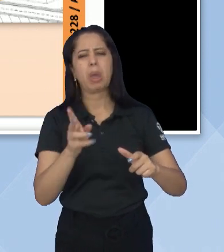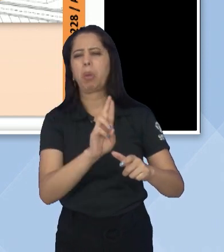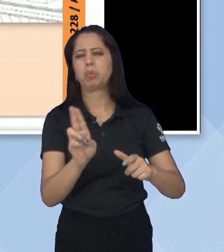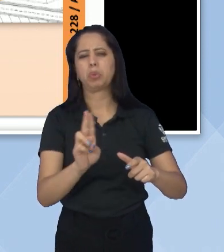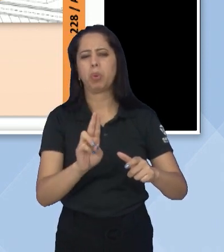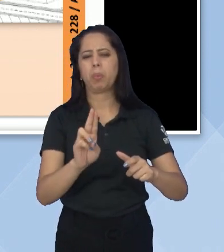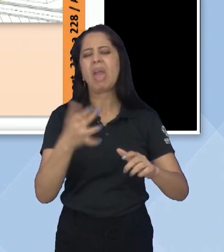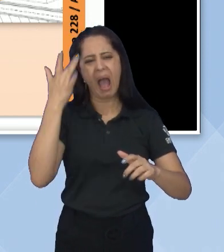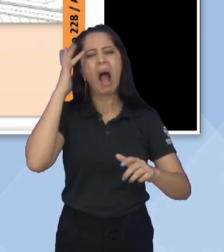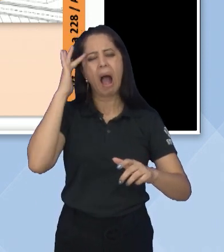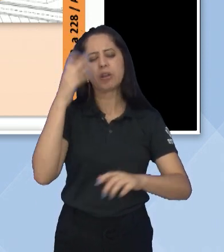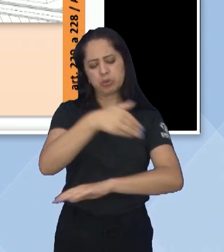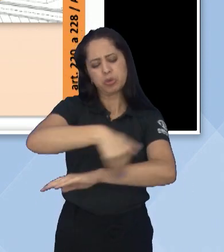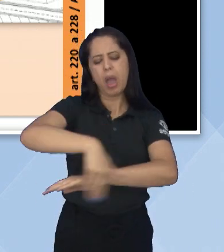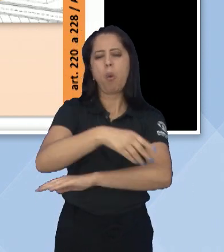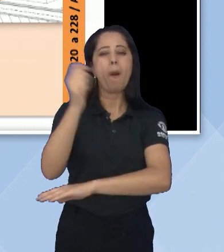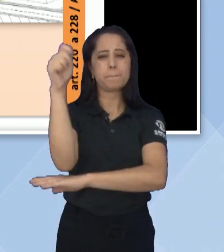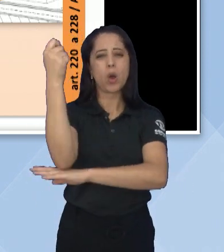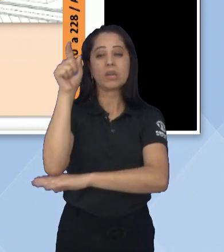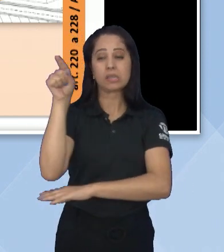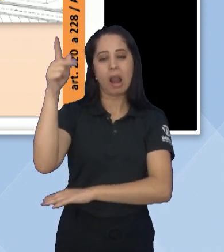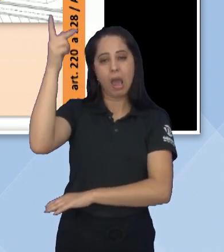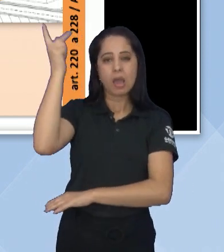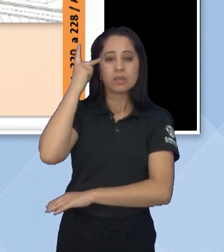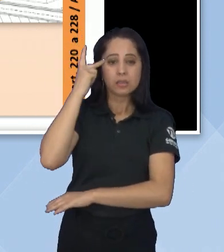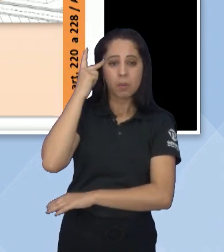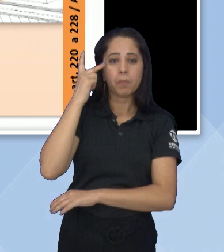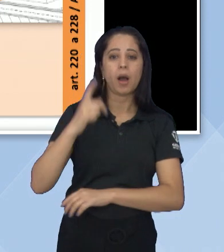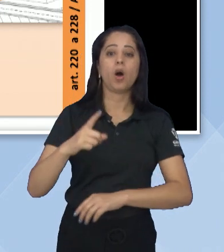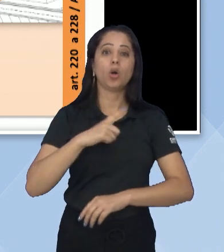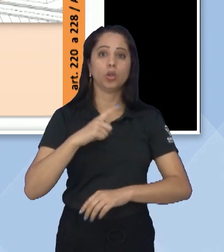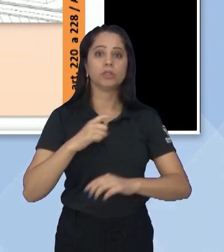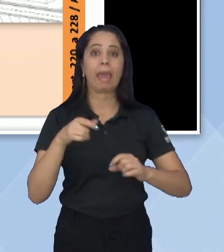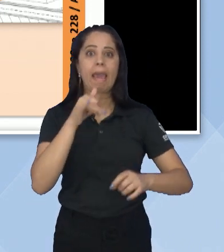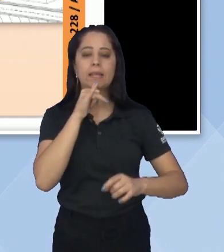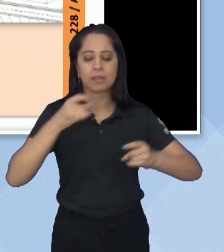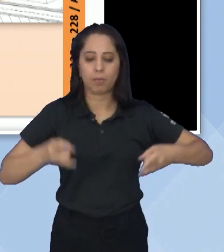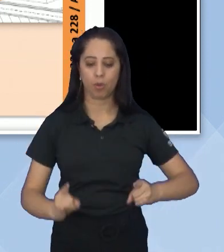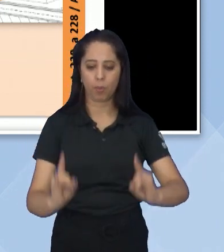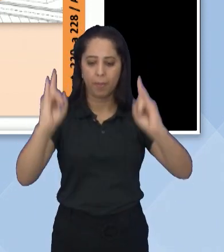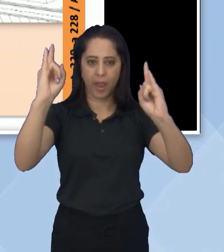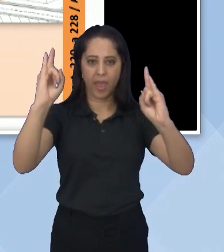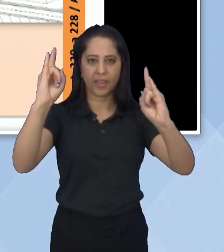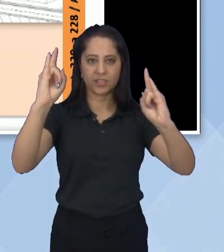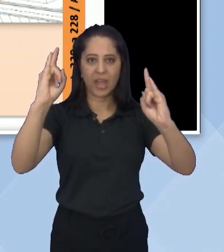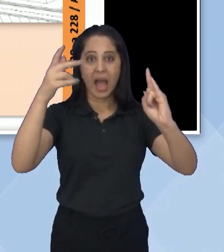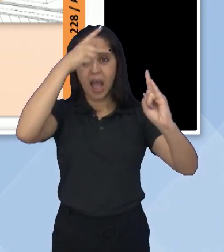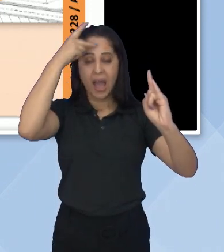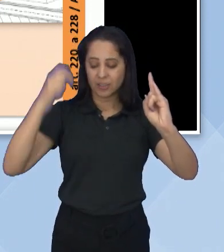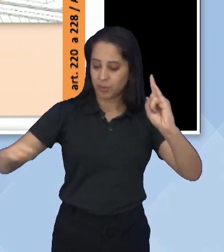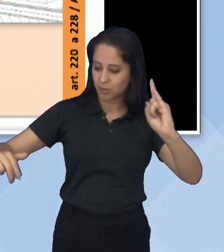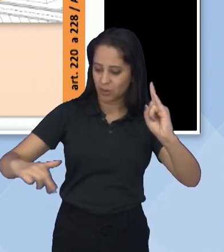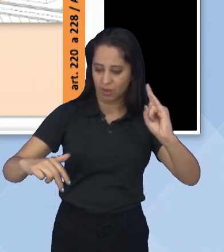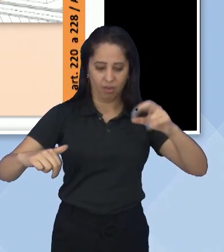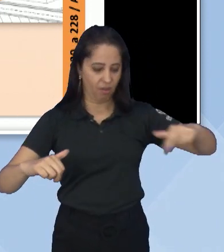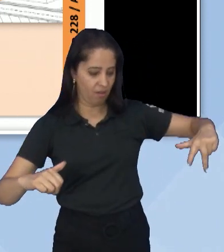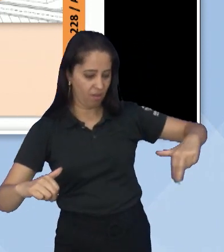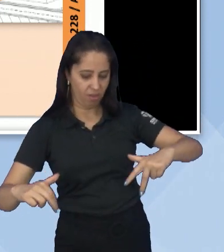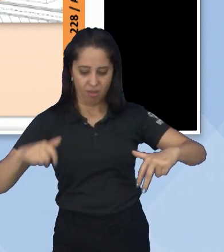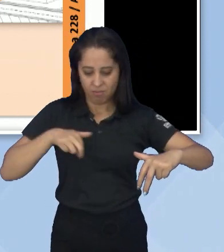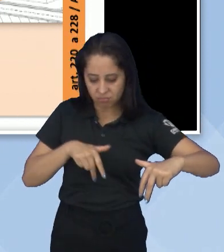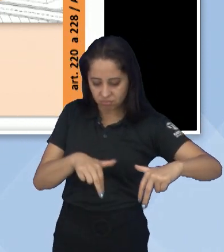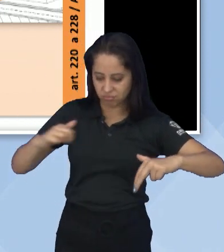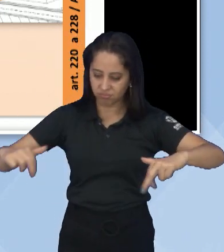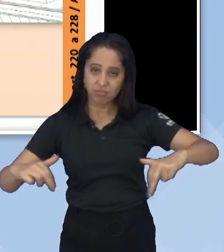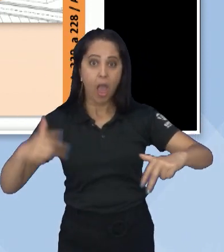que você atravessa você tem áreas de aflição de convivência Você tem o comércio voltado para ela é bem bacana E é isso que a gente tá querendo garantir aqui